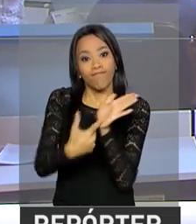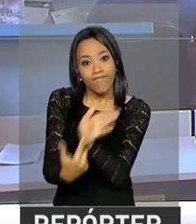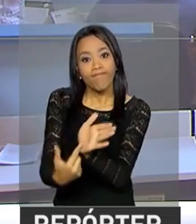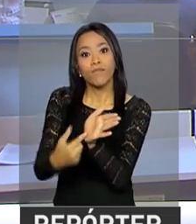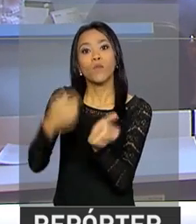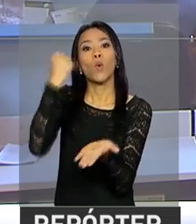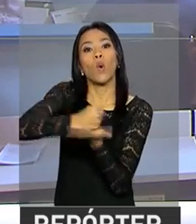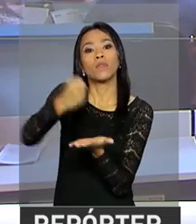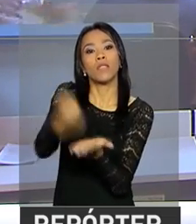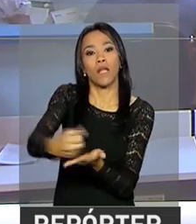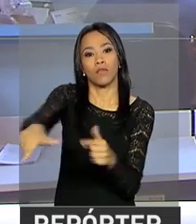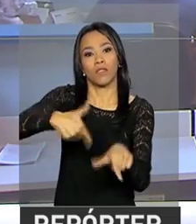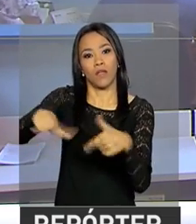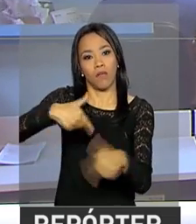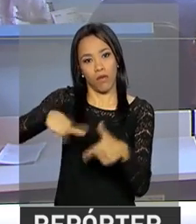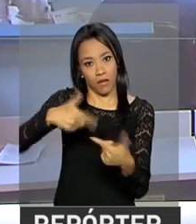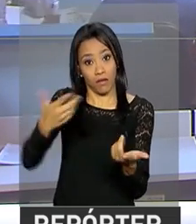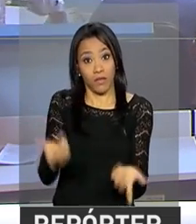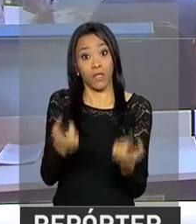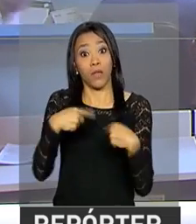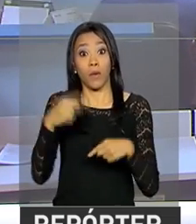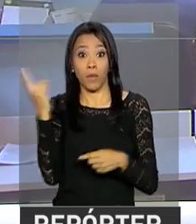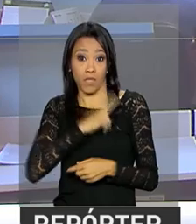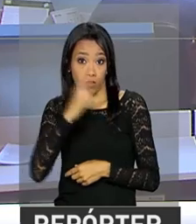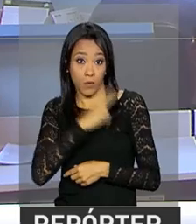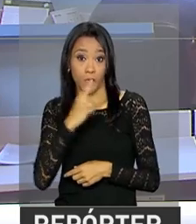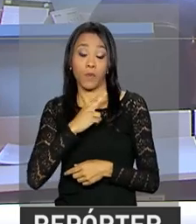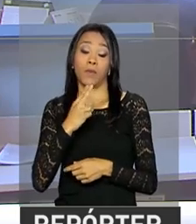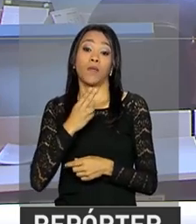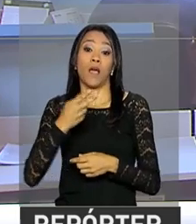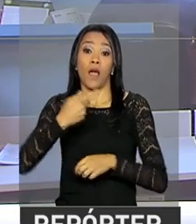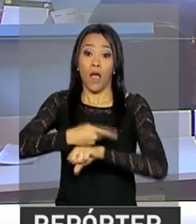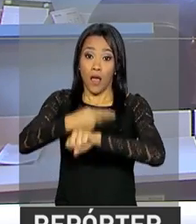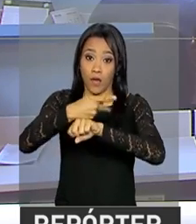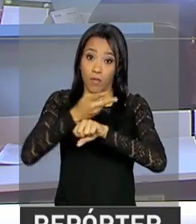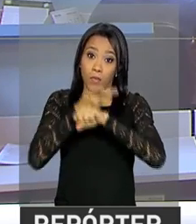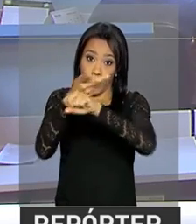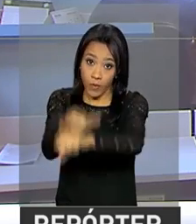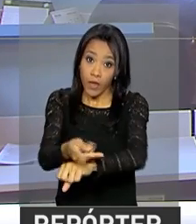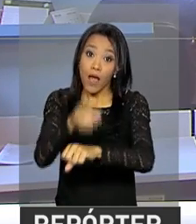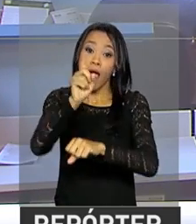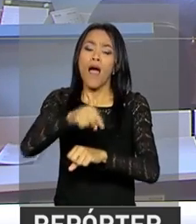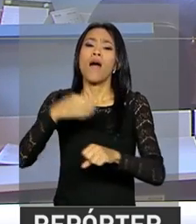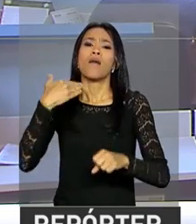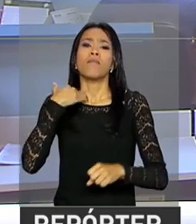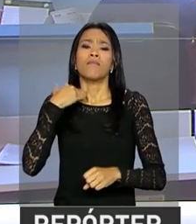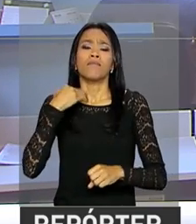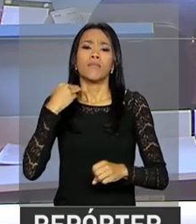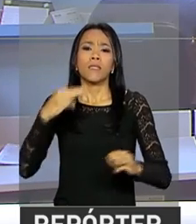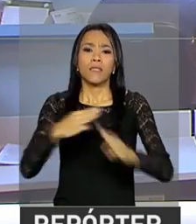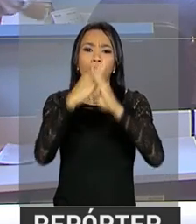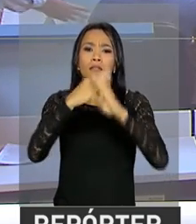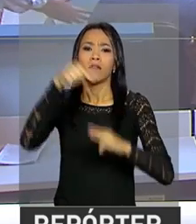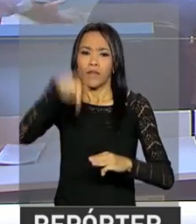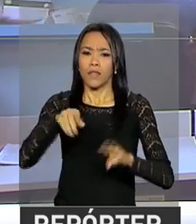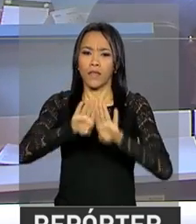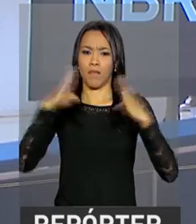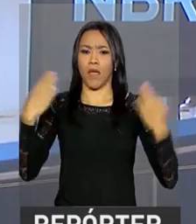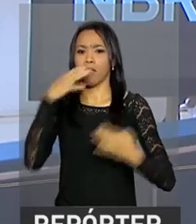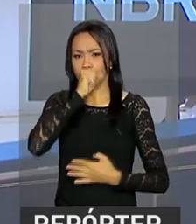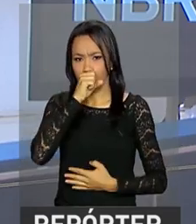do contrato de trabalho. E para agilizar o atendimento, neste sábado, as agências da Caixa vão estar